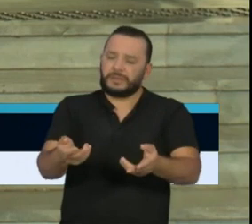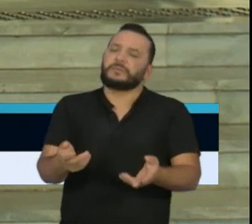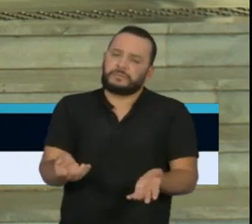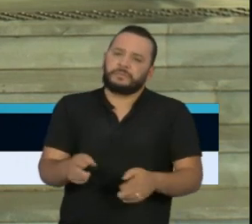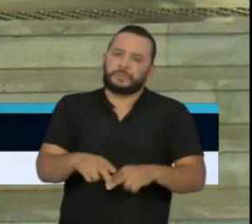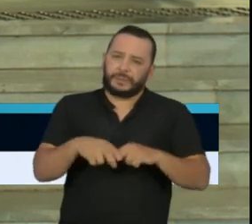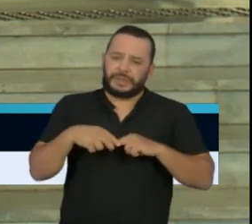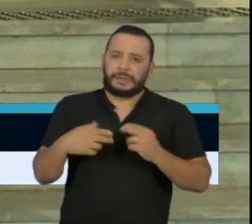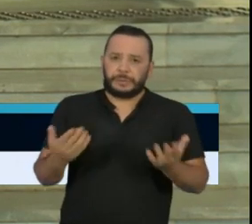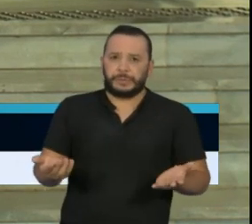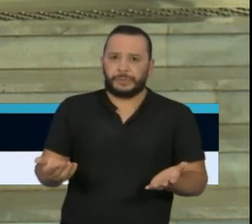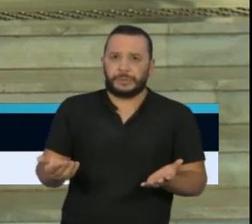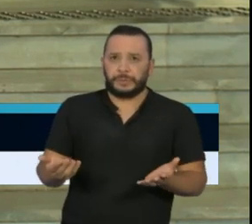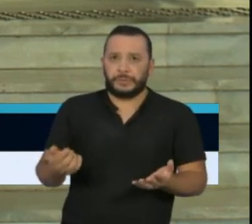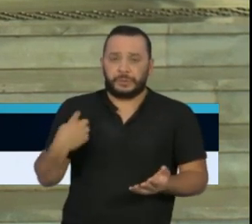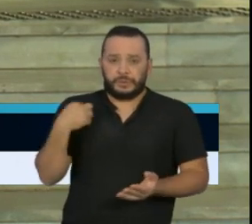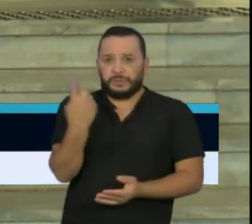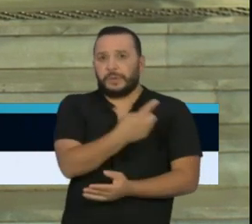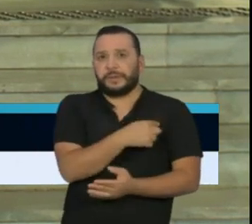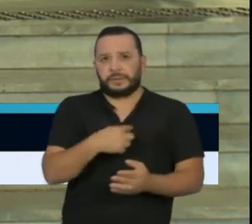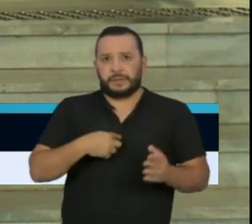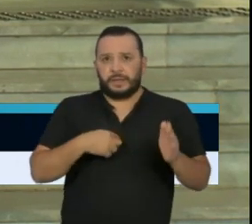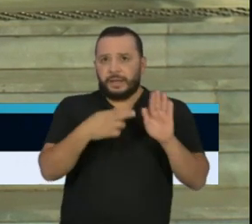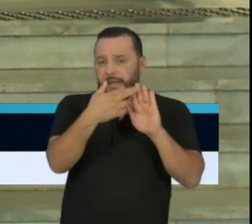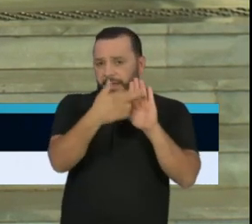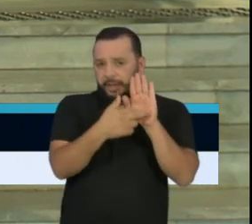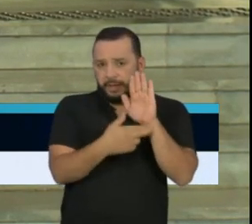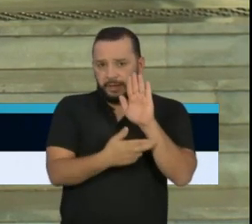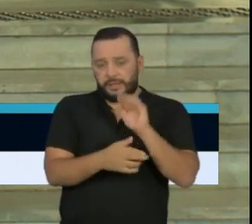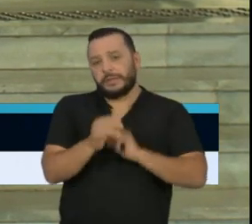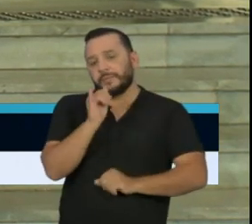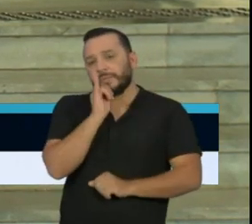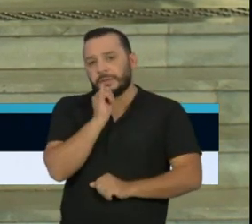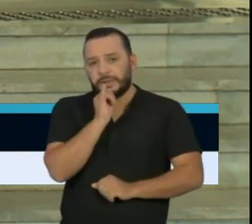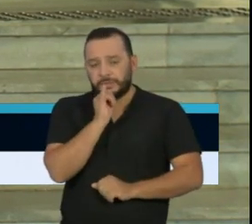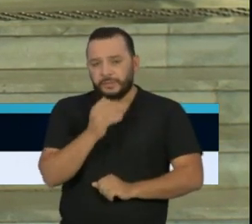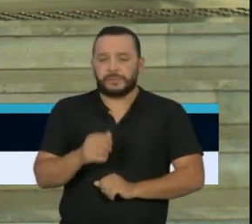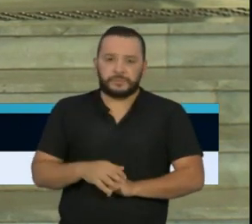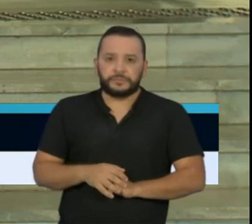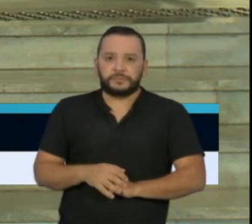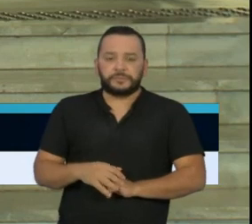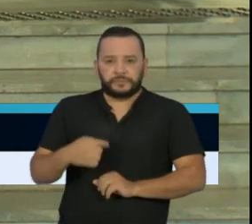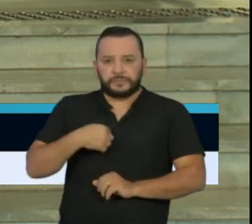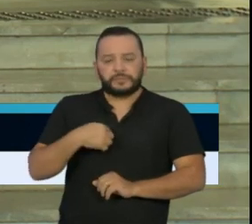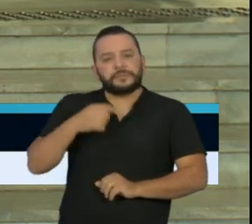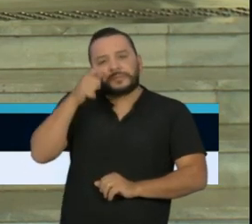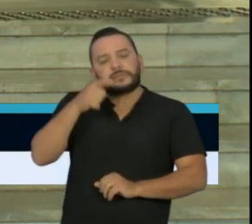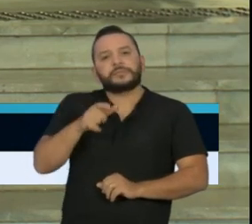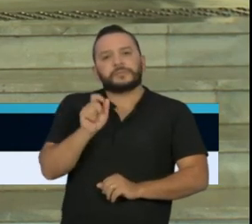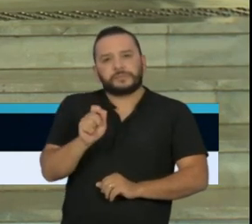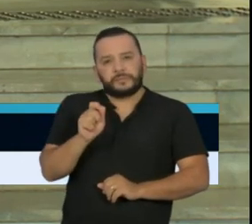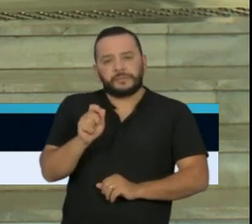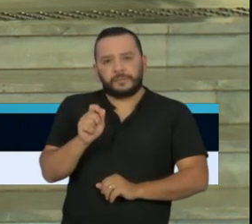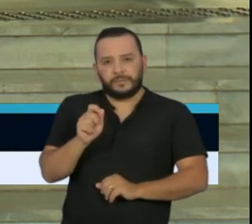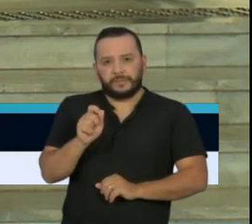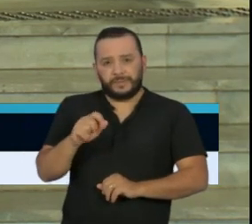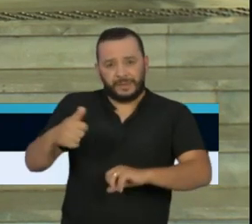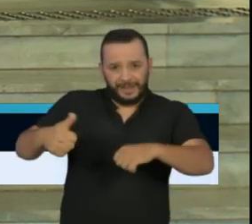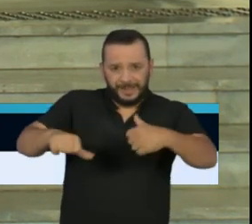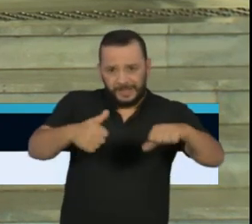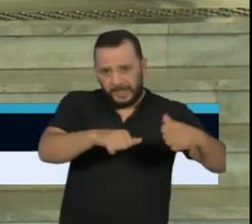Então, acho que dentro desta dinâmica, se você for, o que nos interessa para a